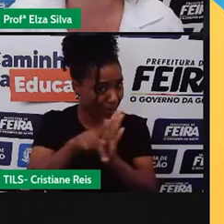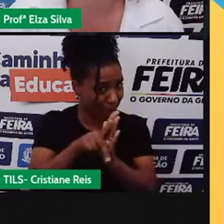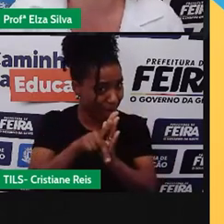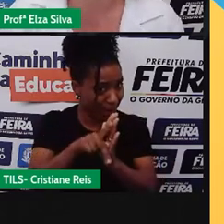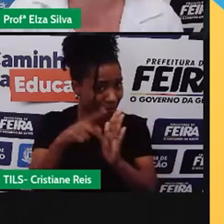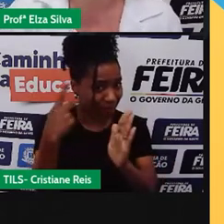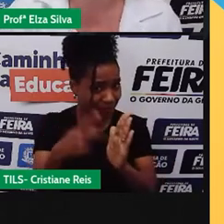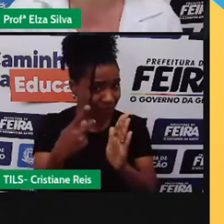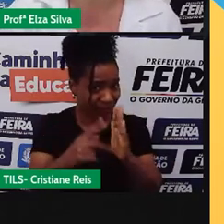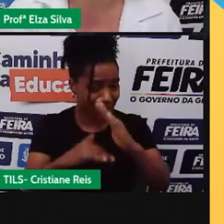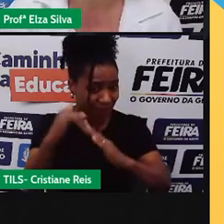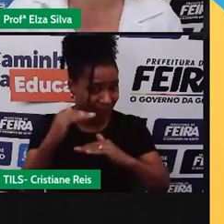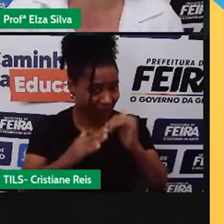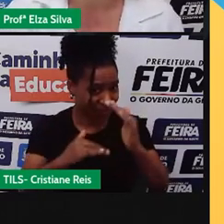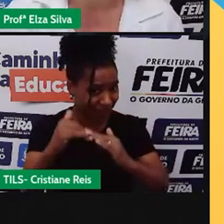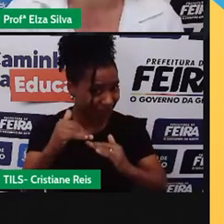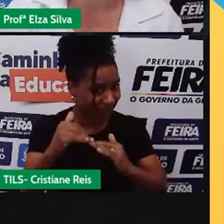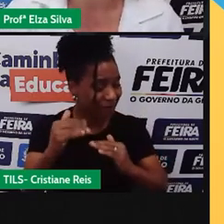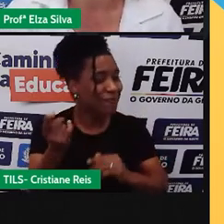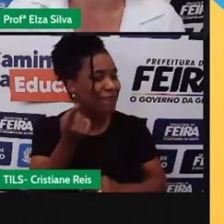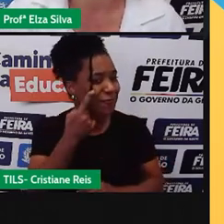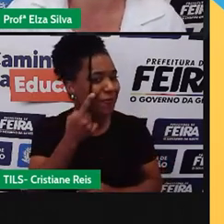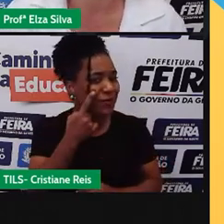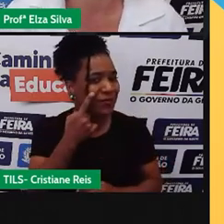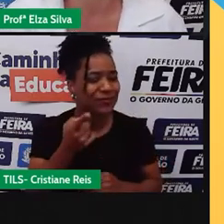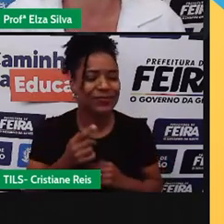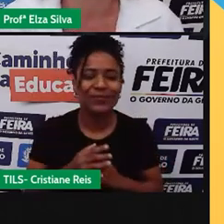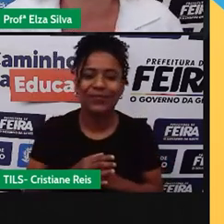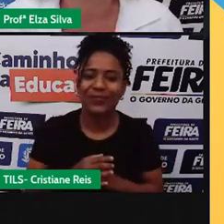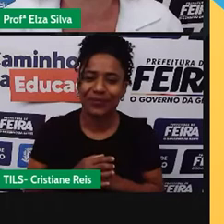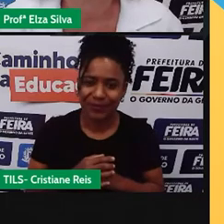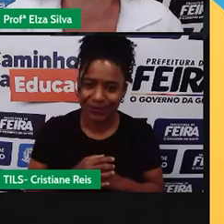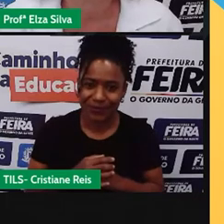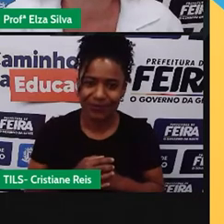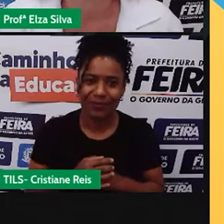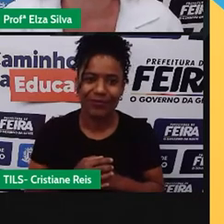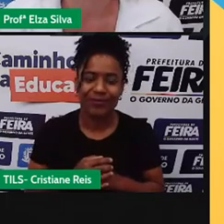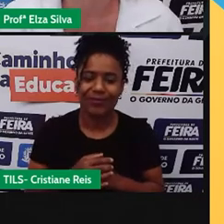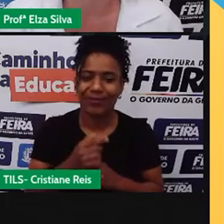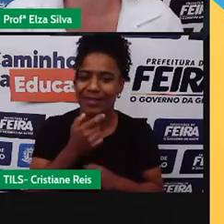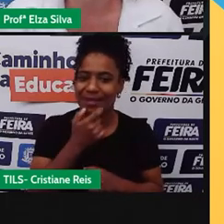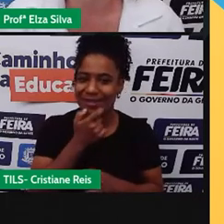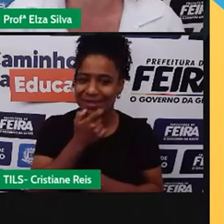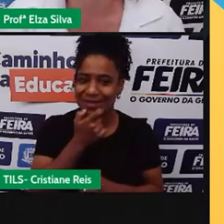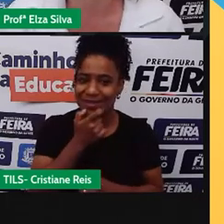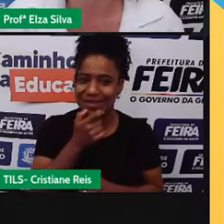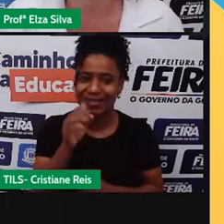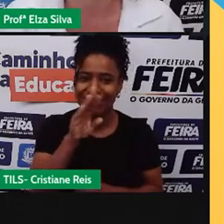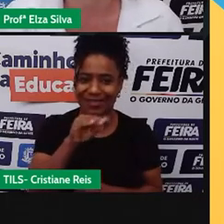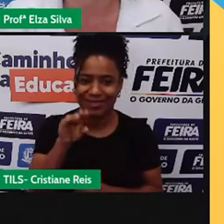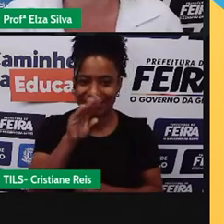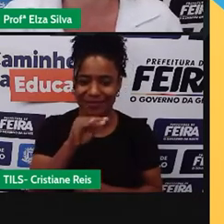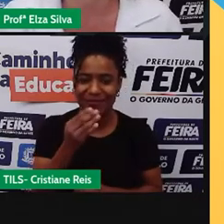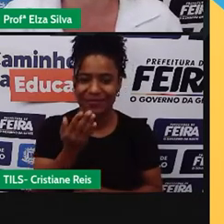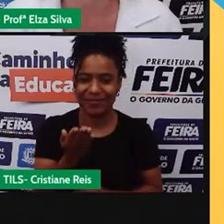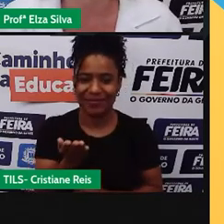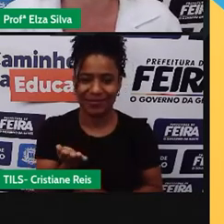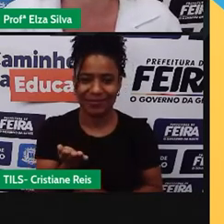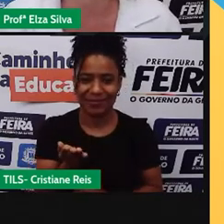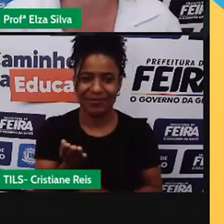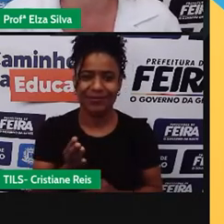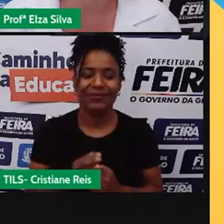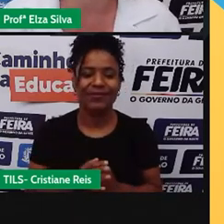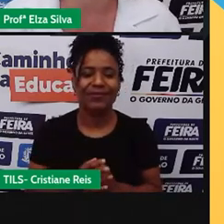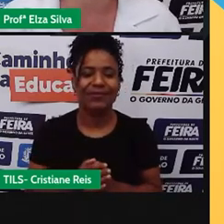Vamos ler junto comigo? Part of full time. We are looking for a reliever,